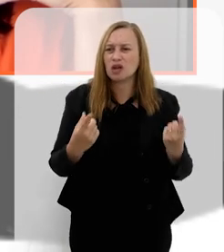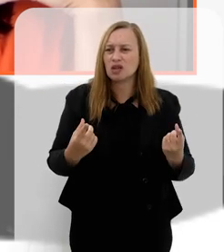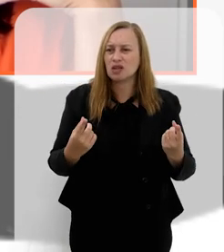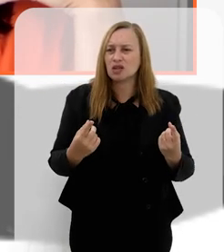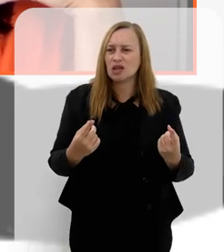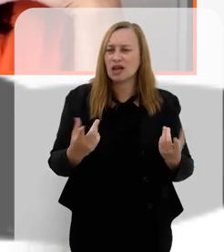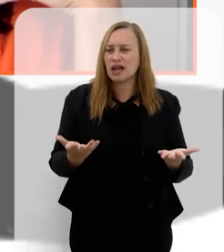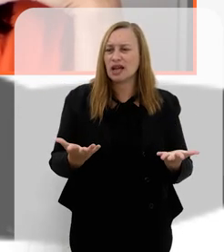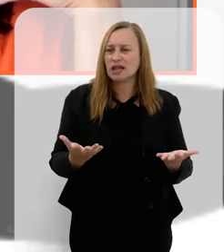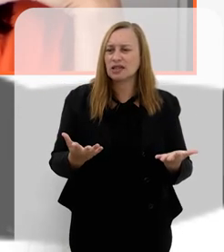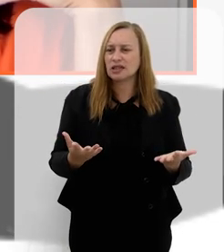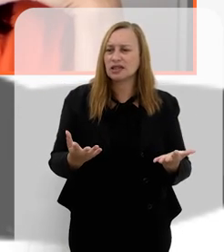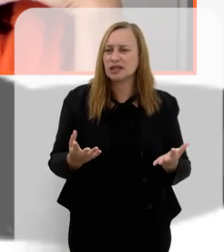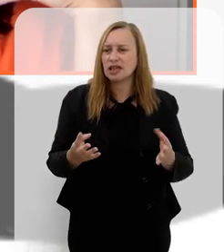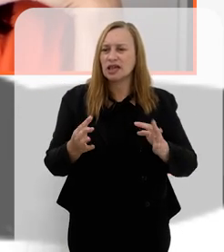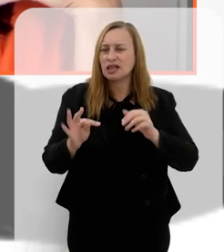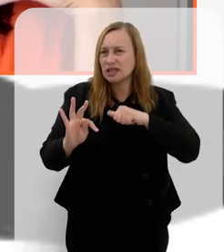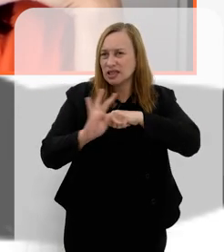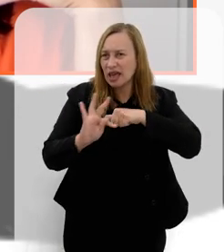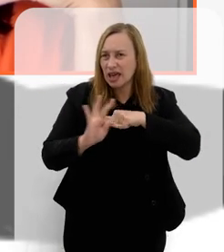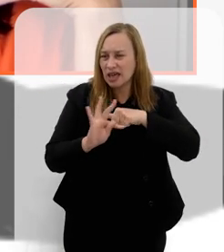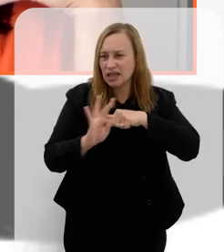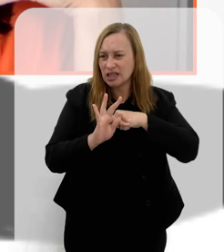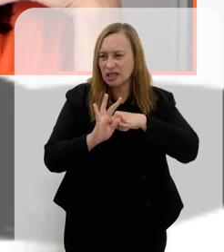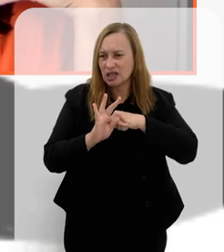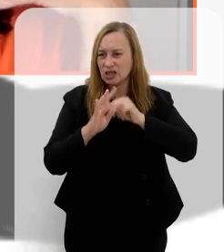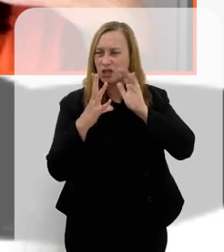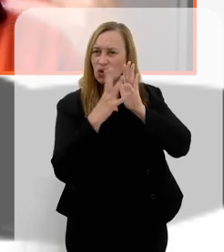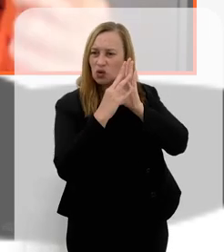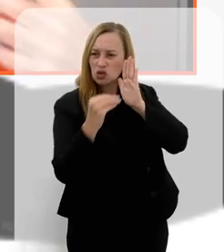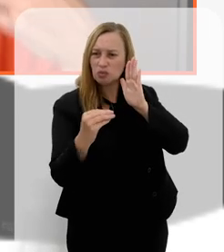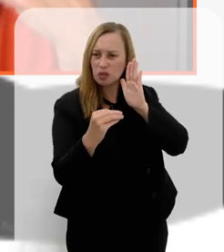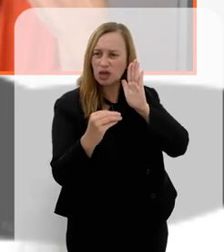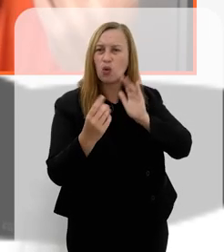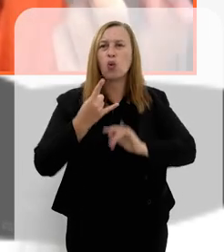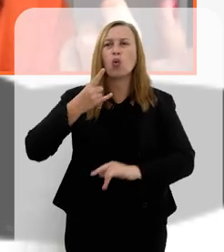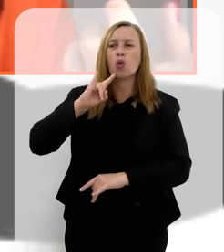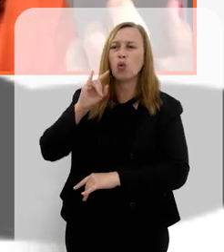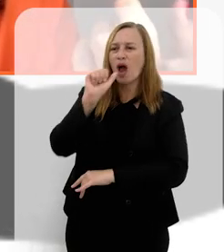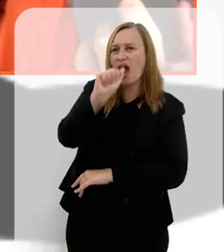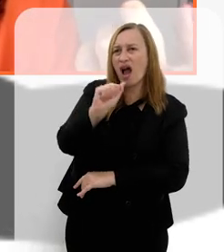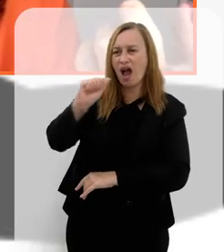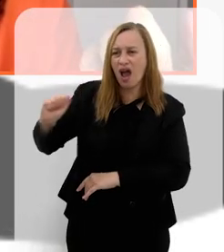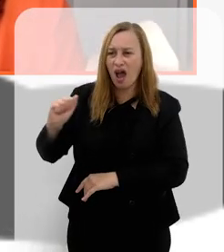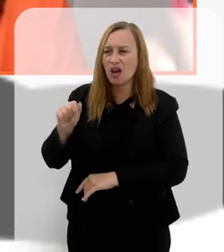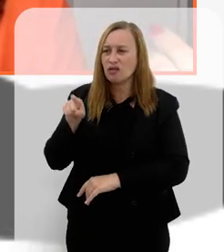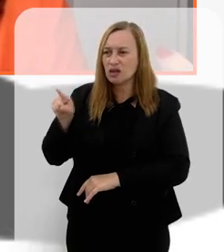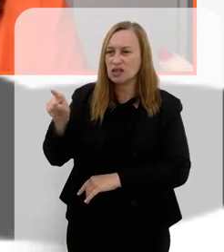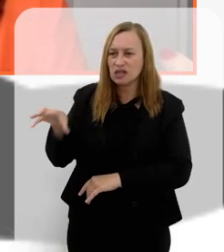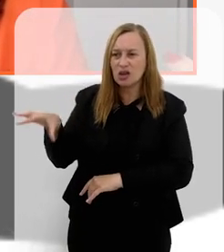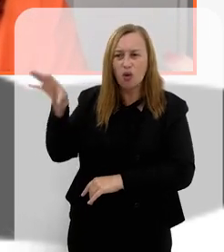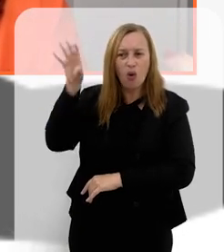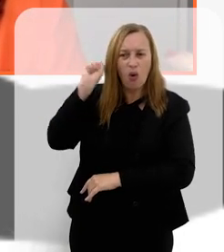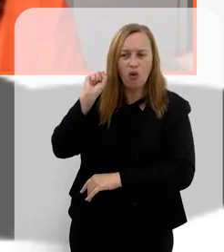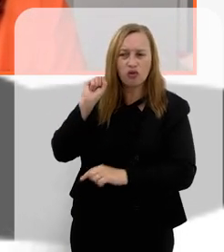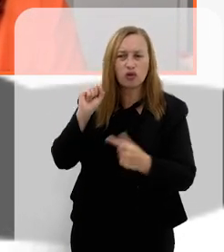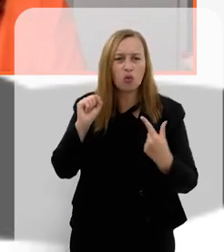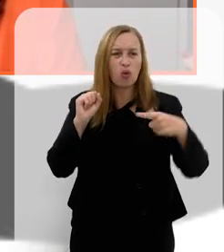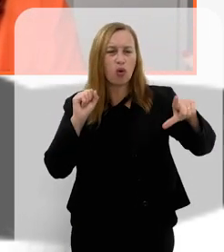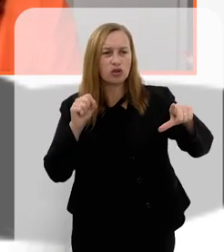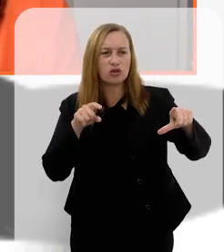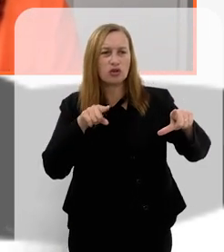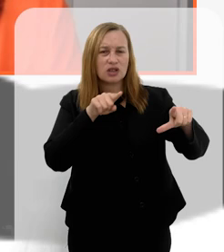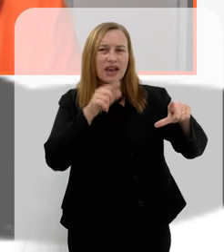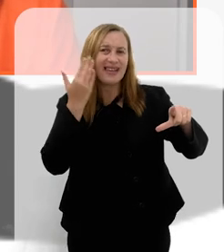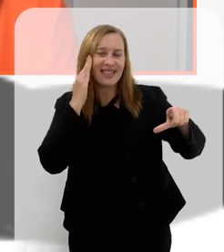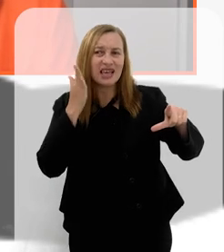aquela técnica do espelhamento do AA, dos Alcoólicos Anônimos. Quando você Isso. ouve o outro, você se